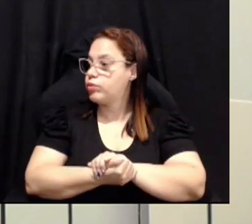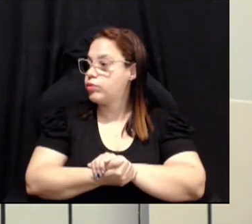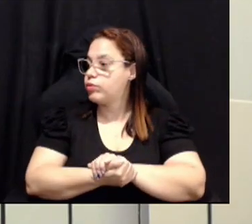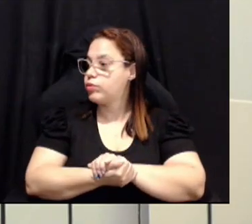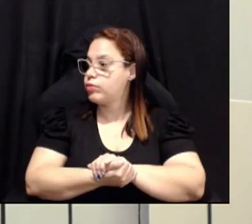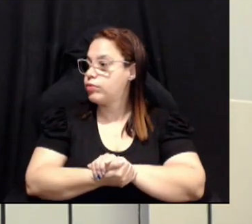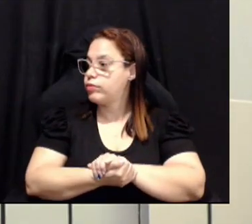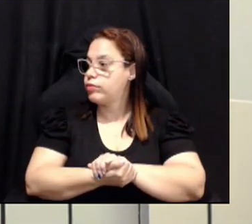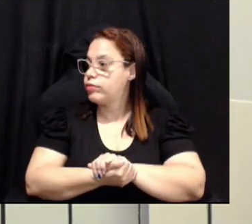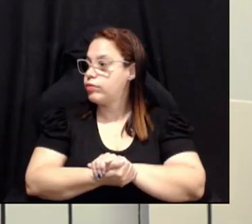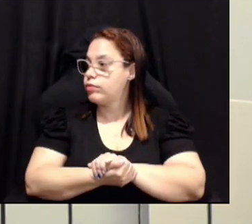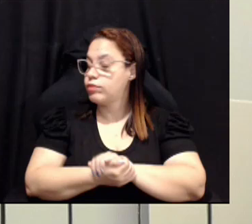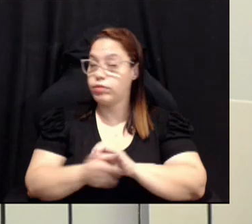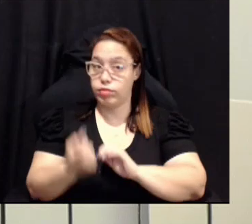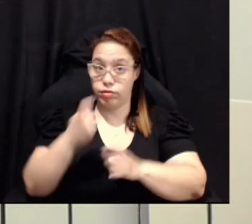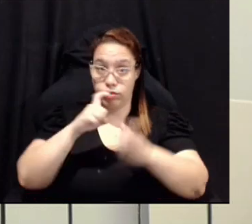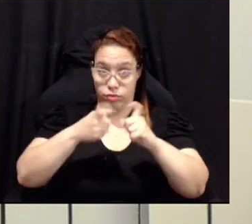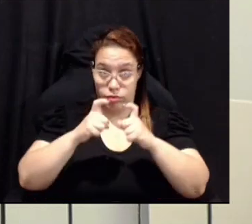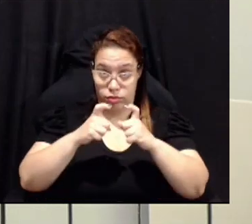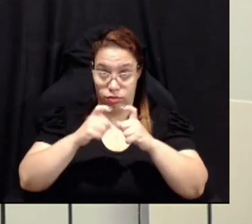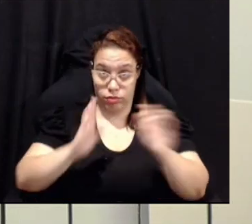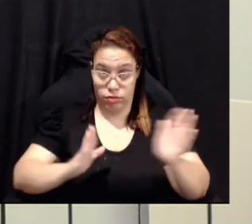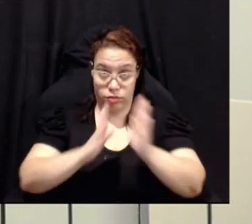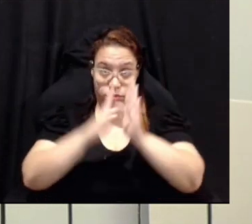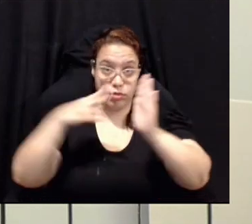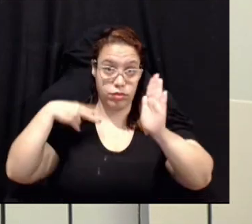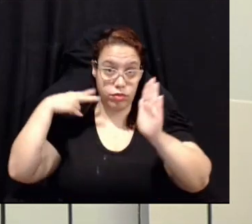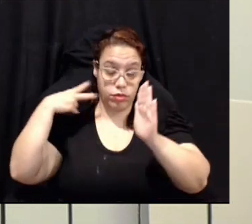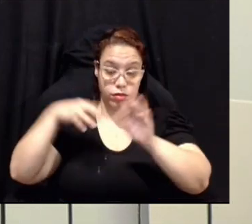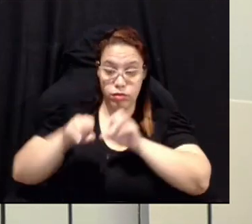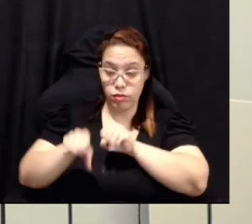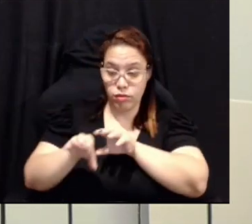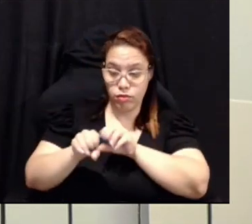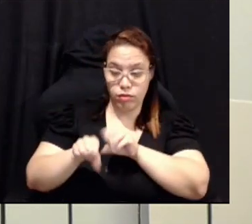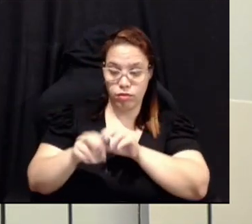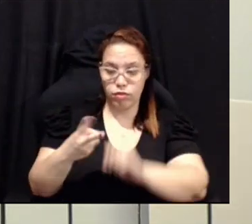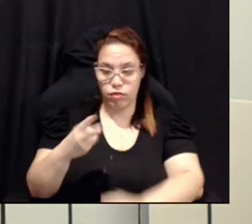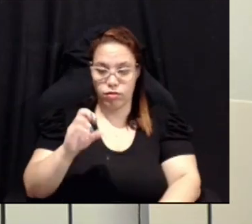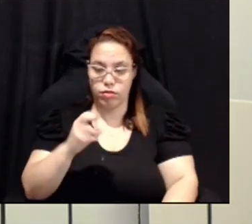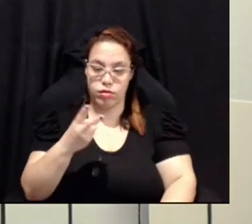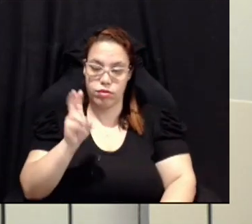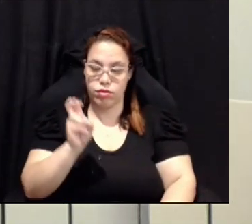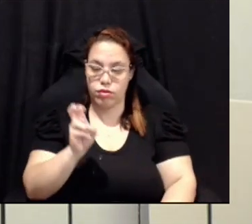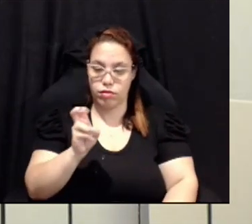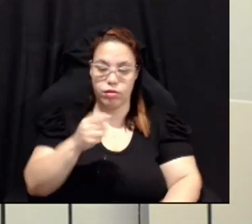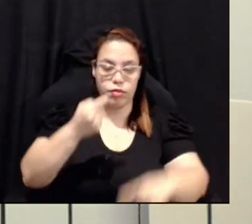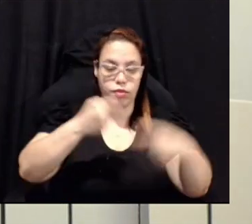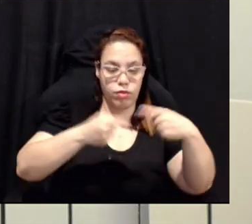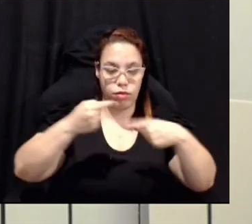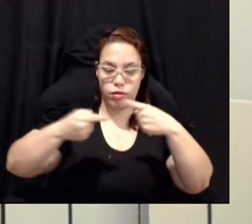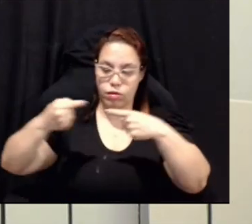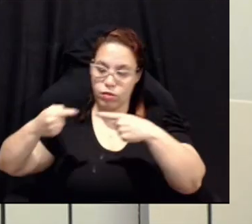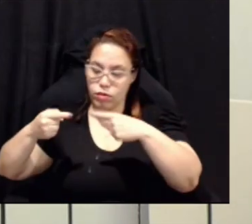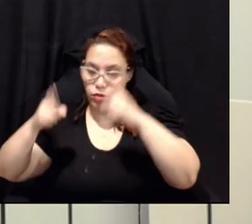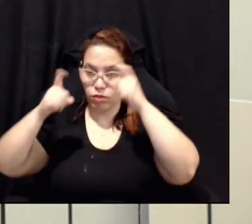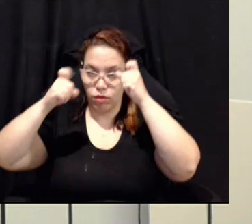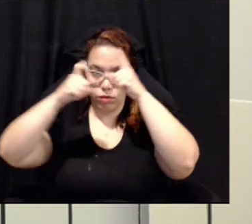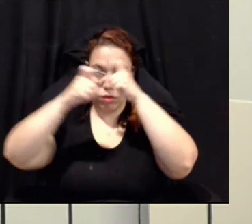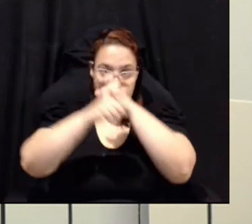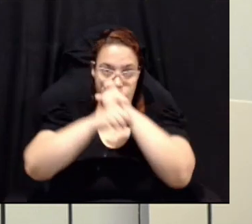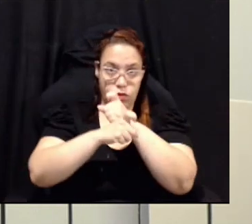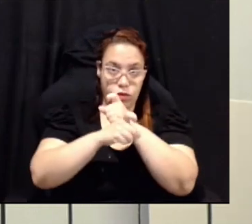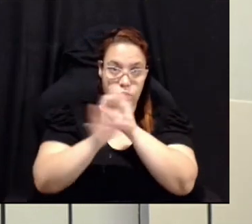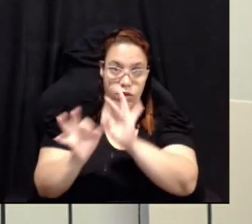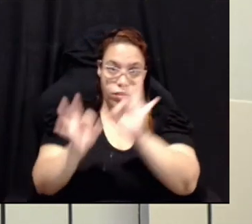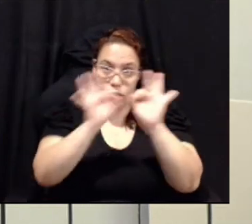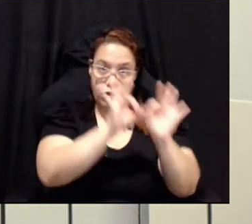A primeira reunião da Frente Parlamentar de Educação de 2025 debateu os desafios do Plano Nacional de